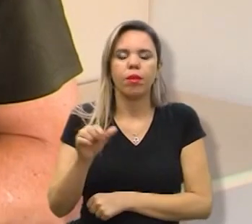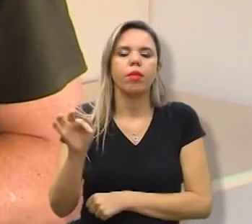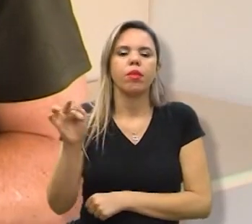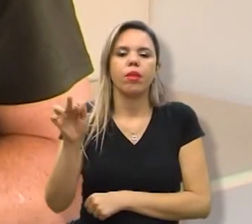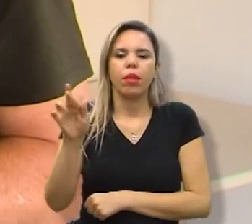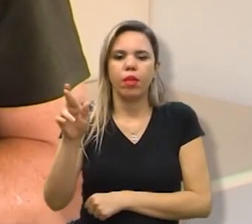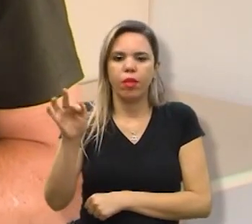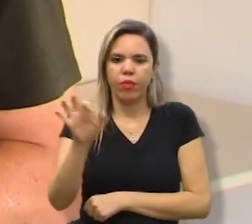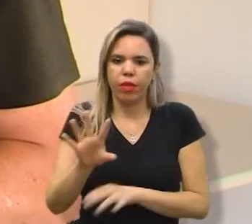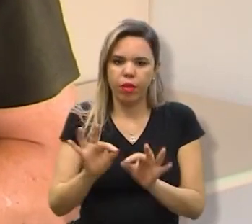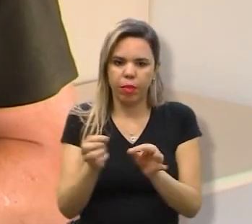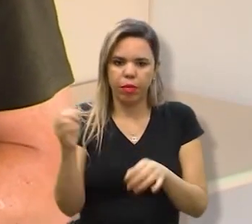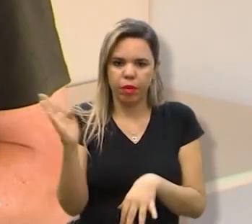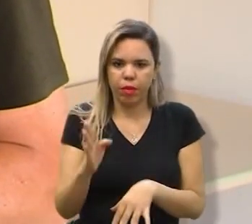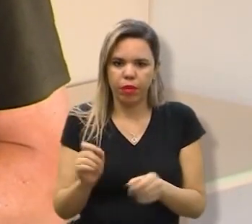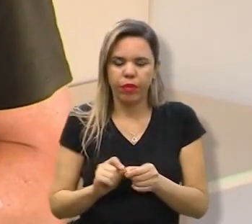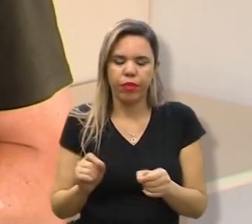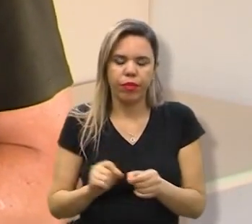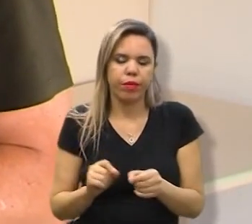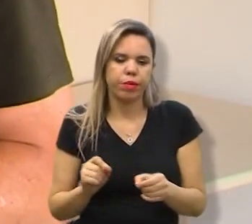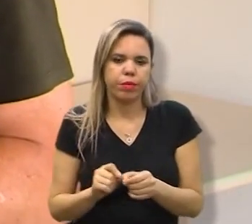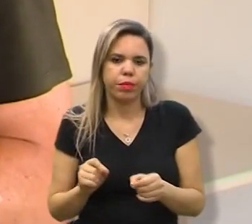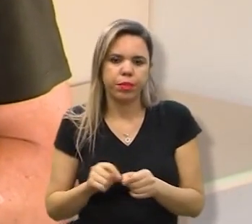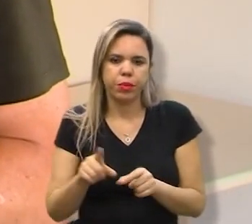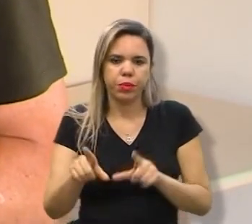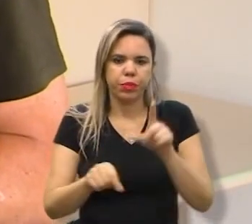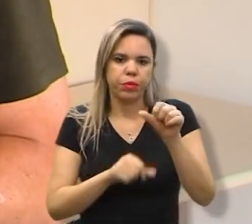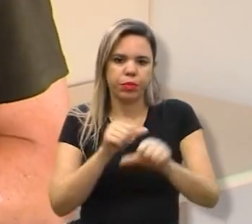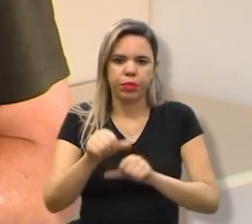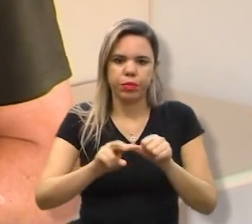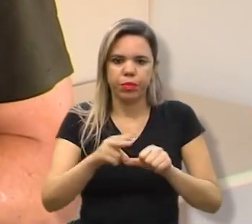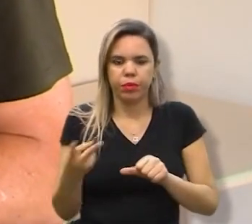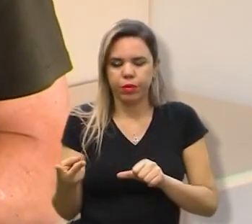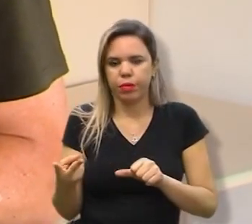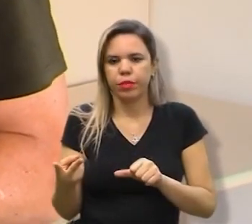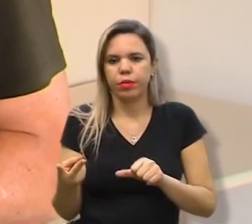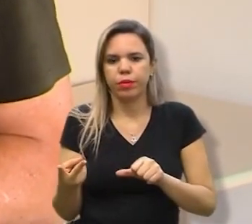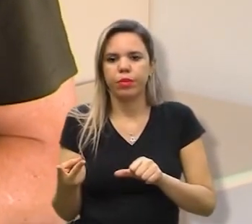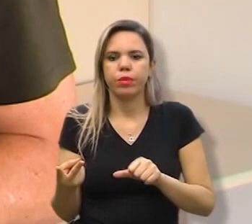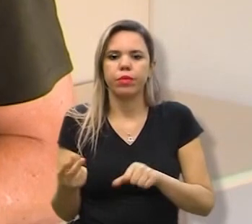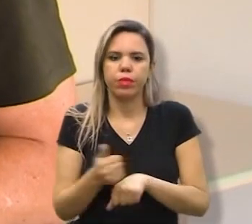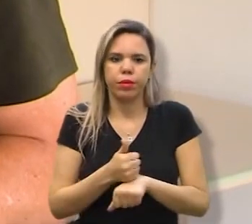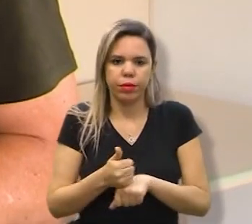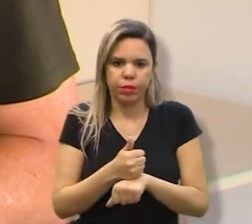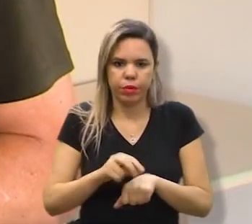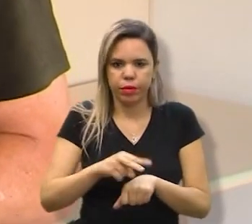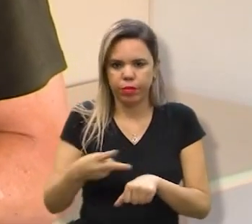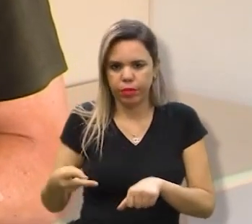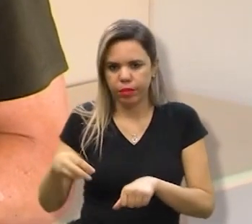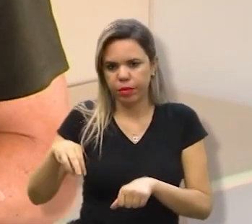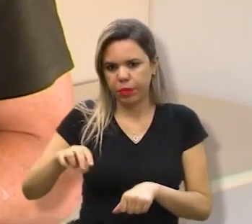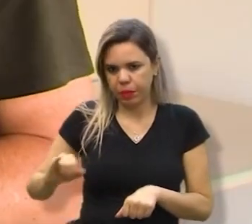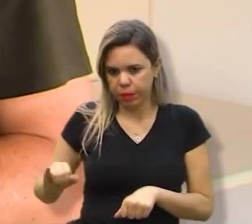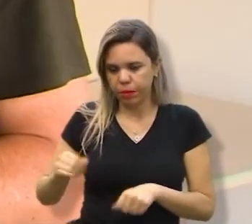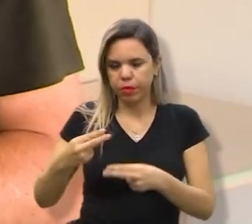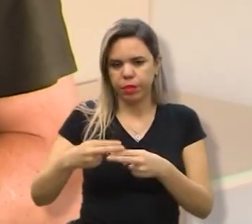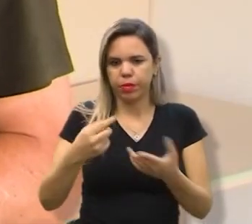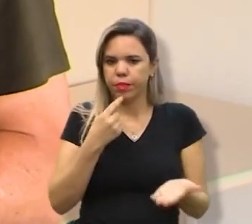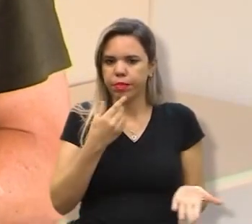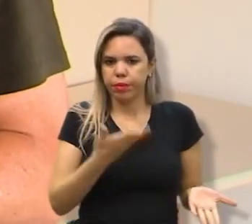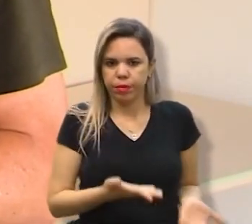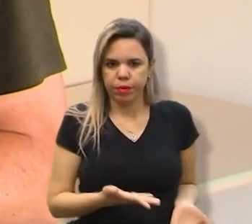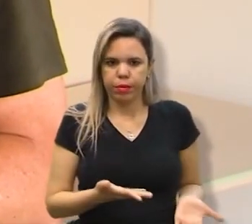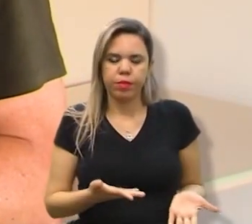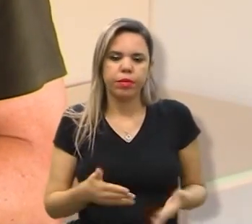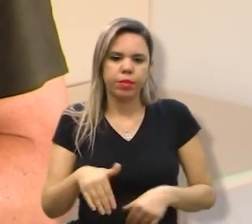Receita Federal chamado Simples Nacional, onde você faz lá a opção de transição, desenquadramento que a gente chama, né? Desenquadramento do MEI. O Sebrae